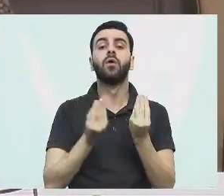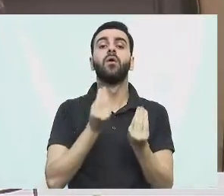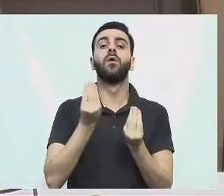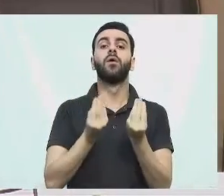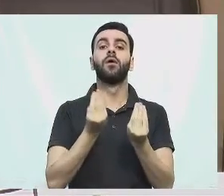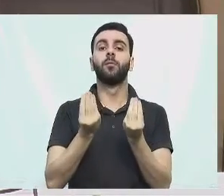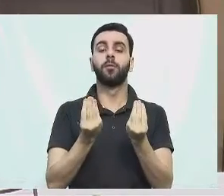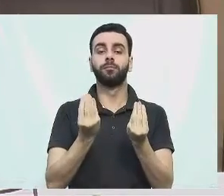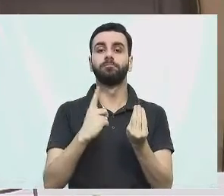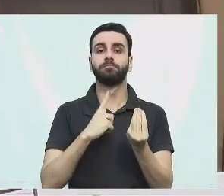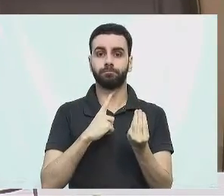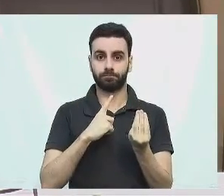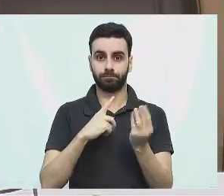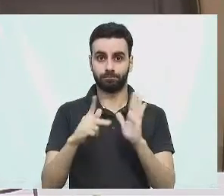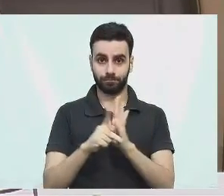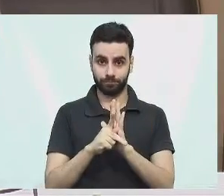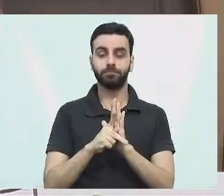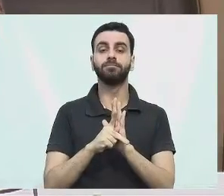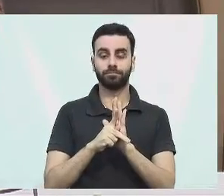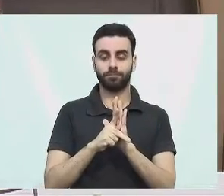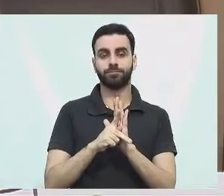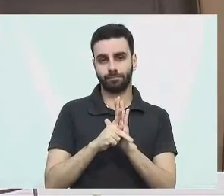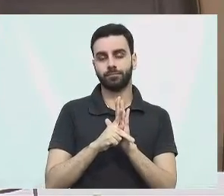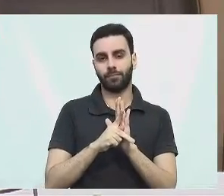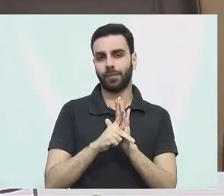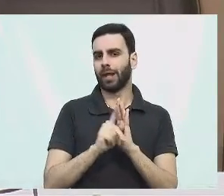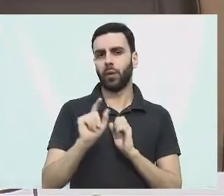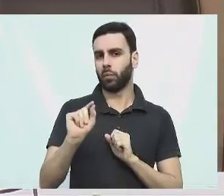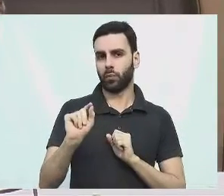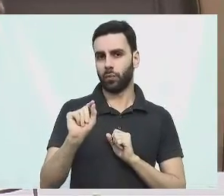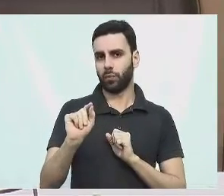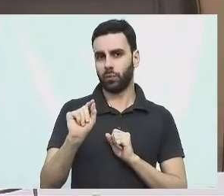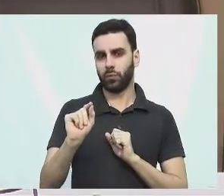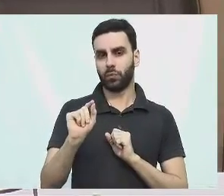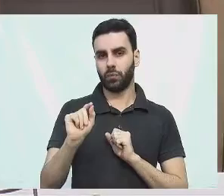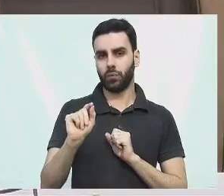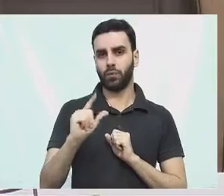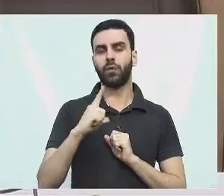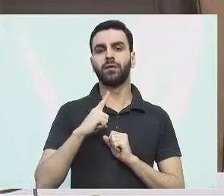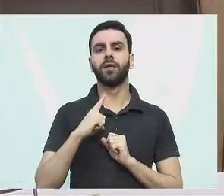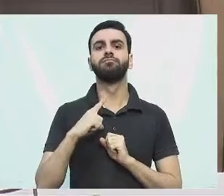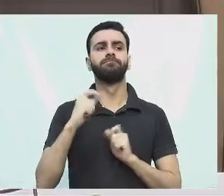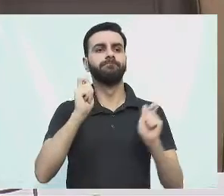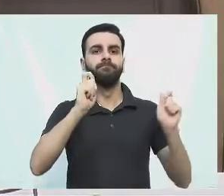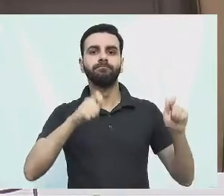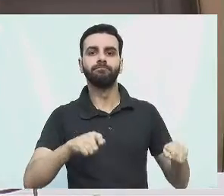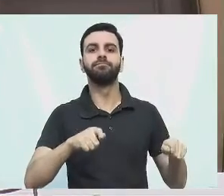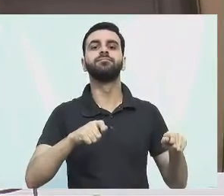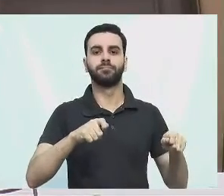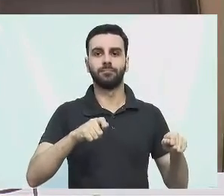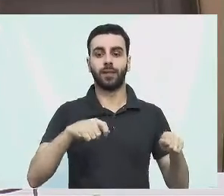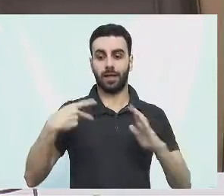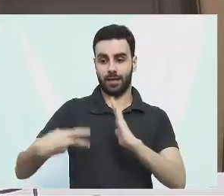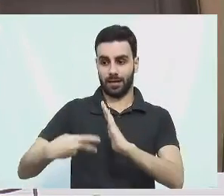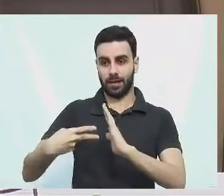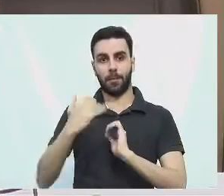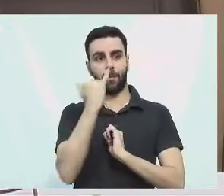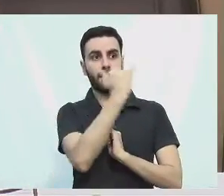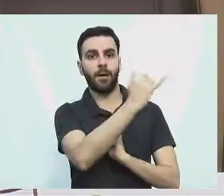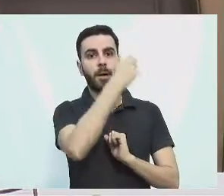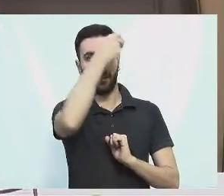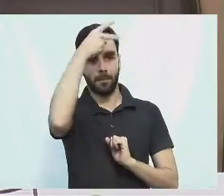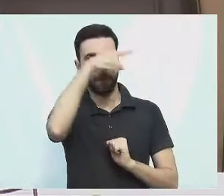nosso cheque em branco, assim é chamado, que é aquele valor que a gente permite, enquanto Câmara, que o